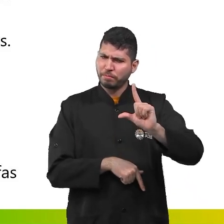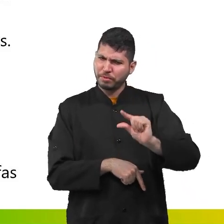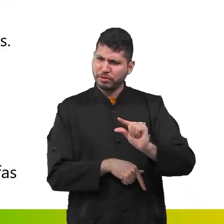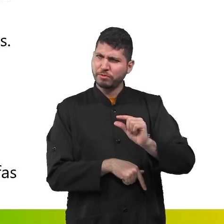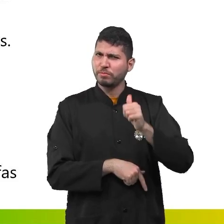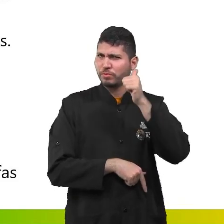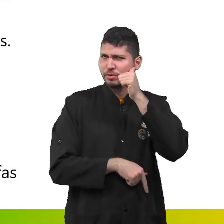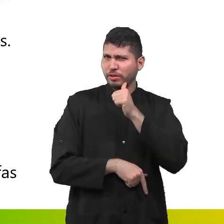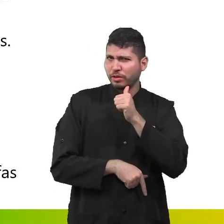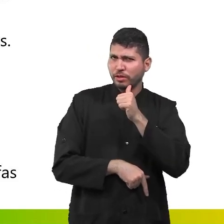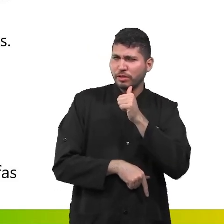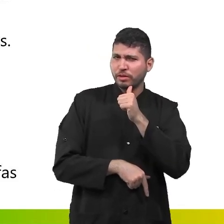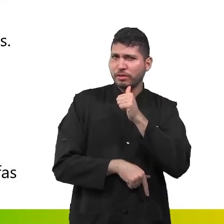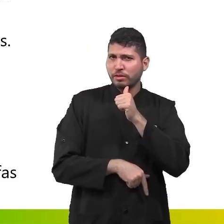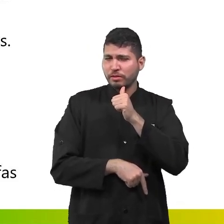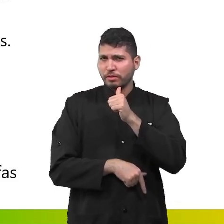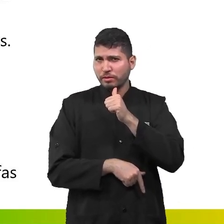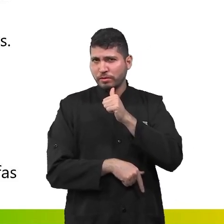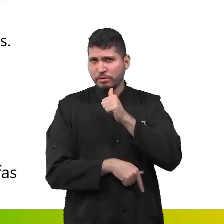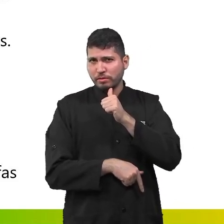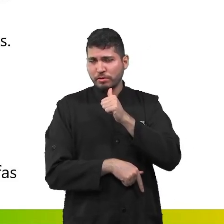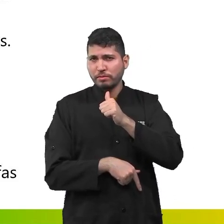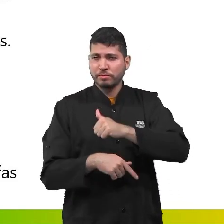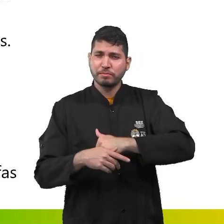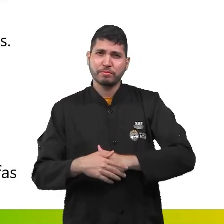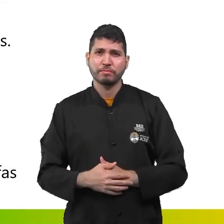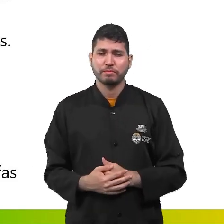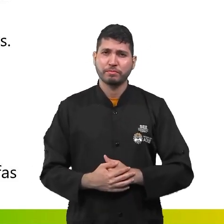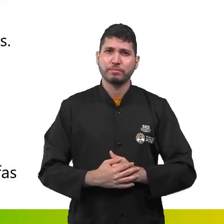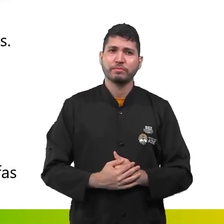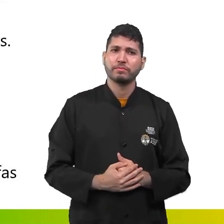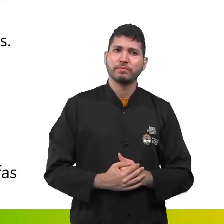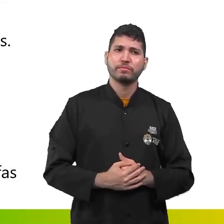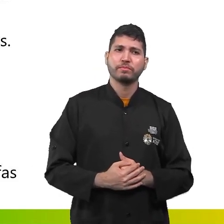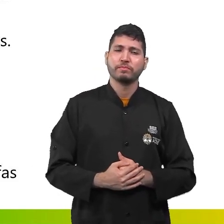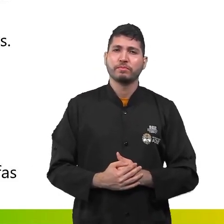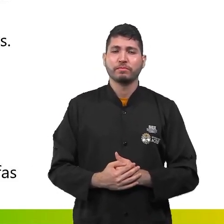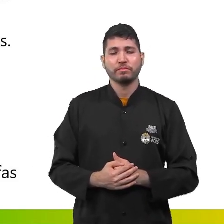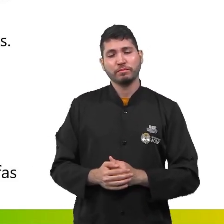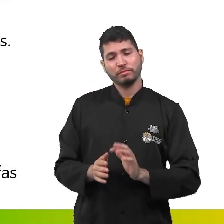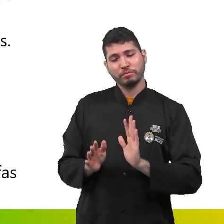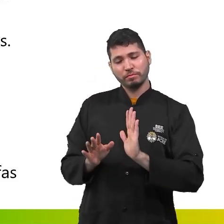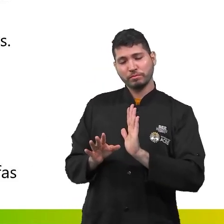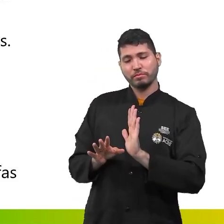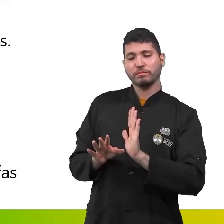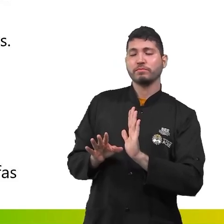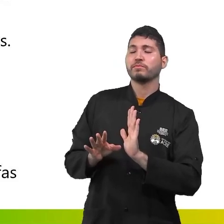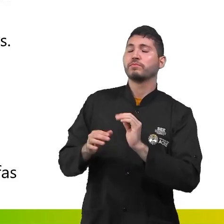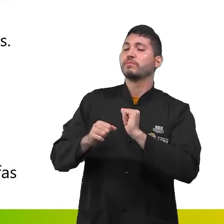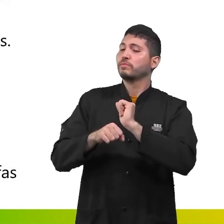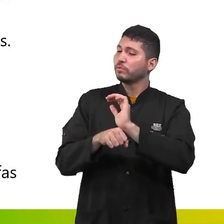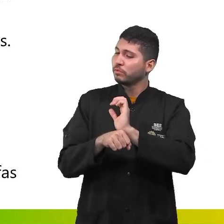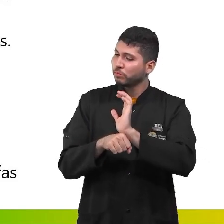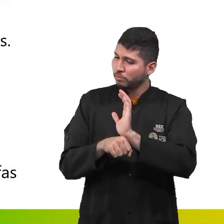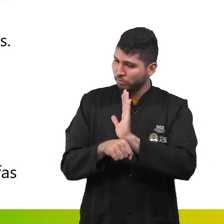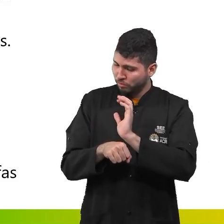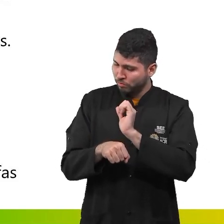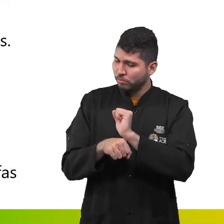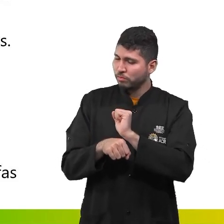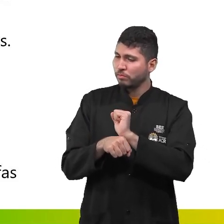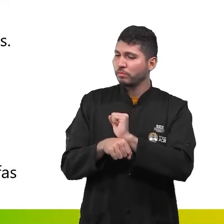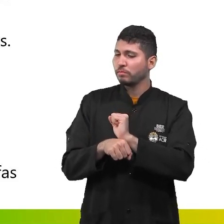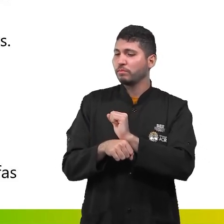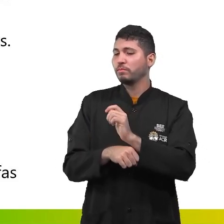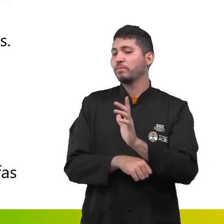outras? Deixou o questionamento. Aí Suzanita diz, um momentito, um rato, né, um tempo. Uma coisa